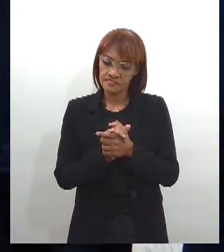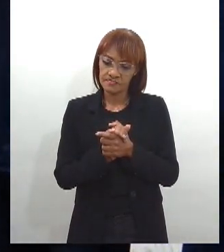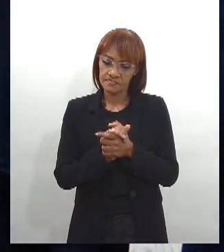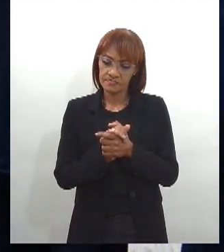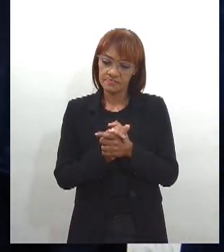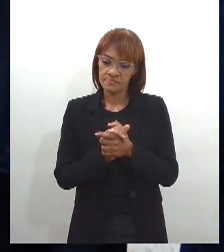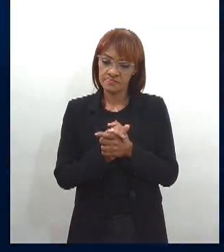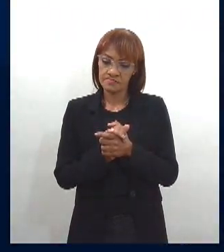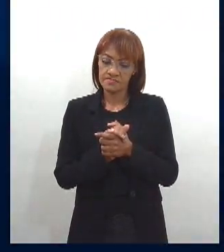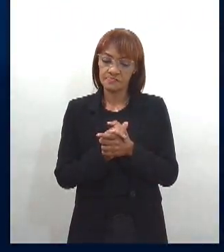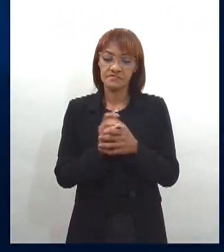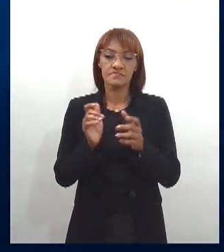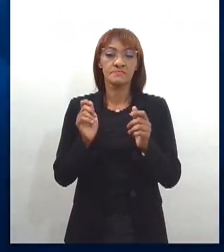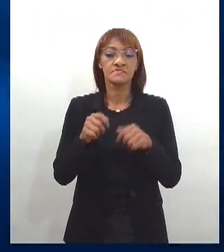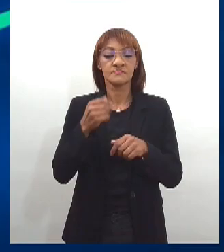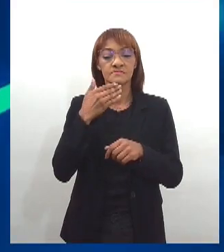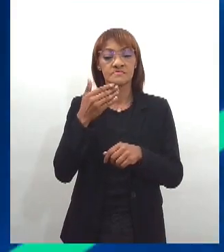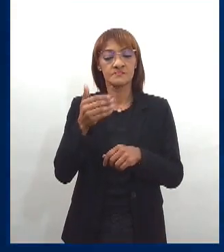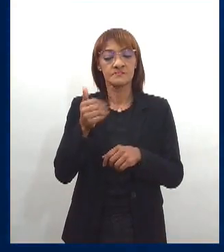vida do sergipano.